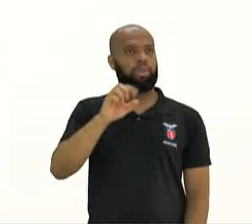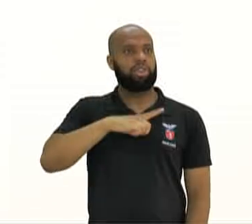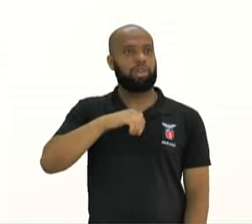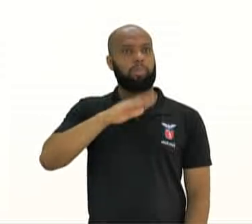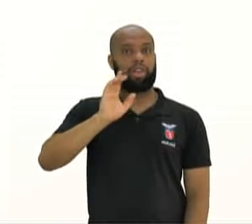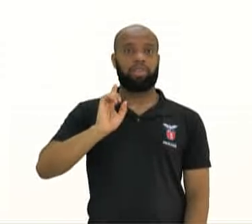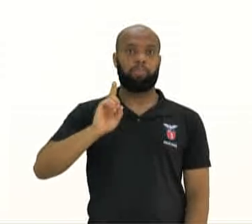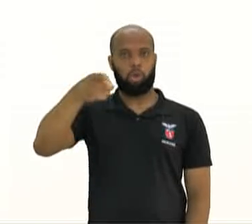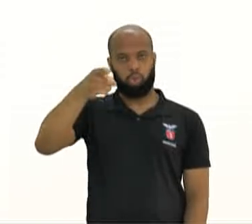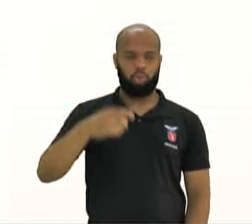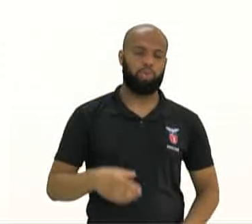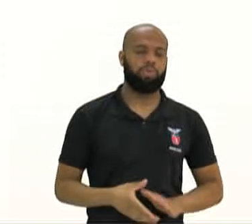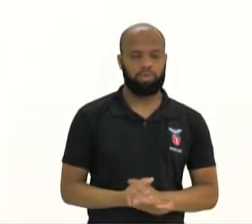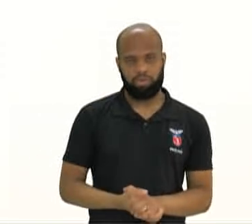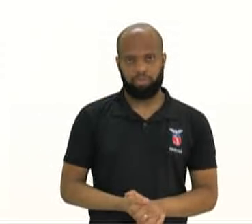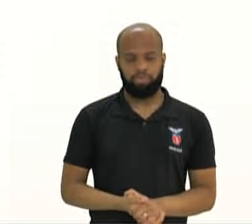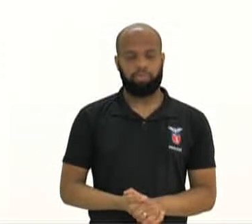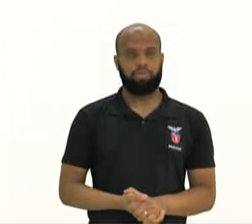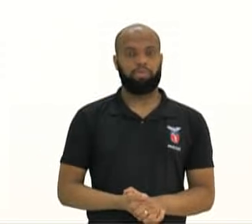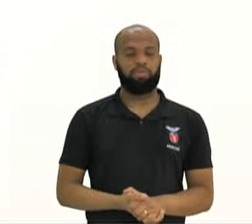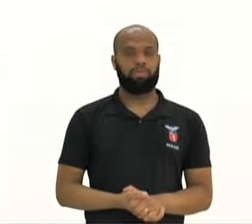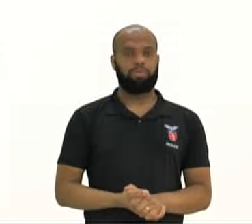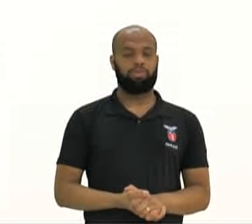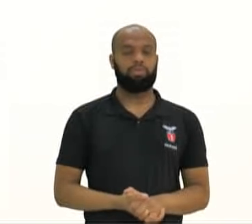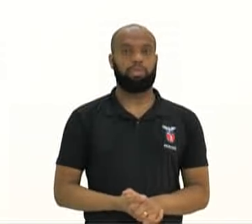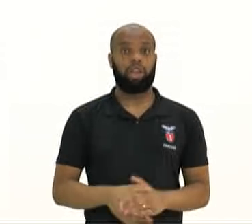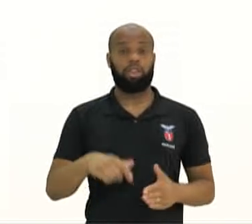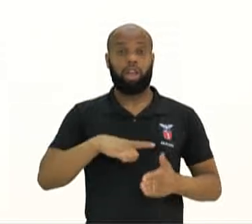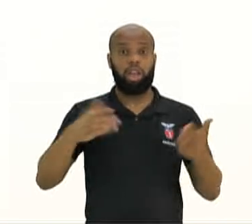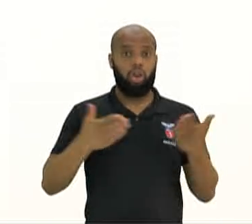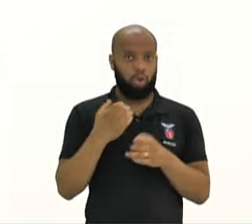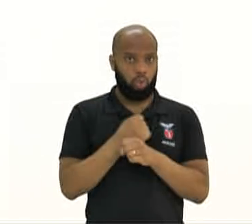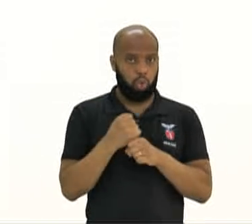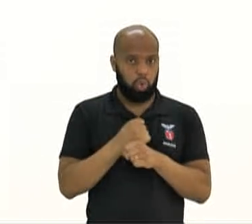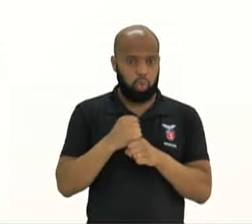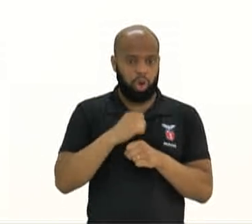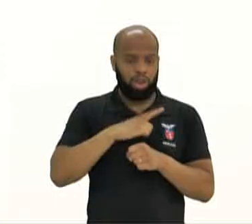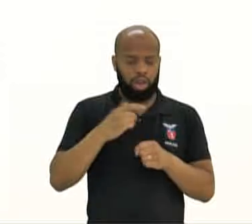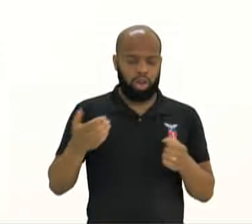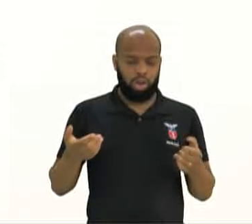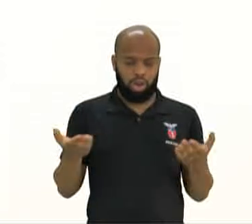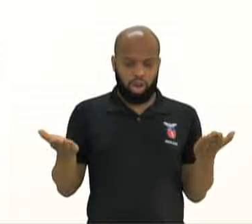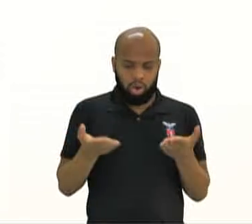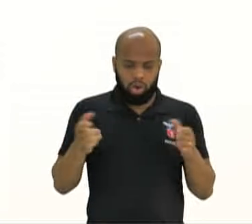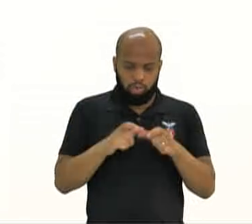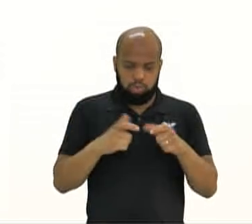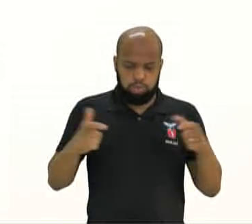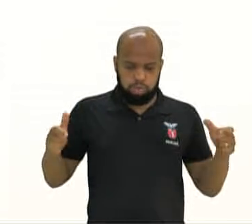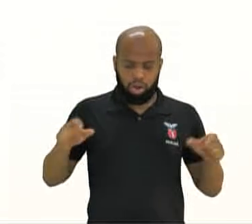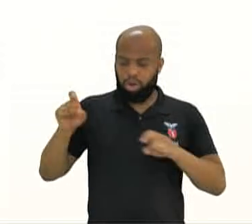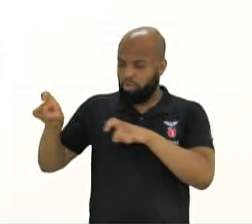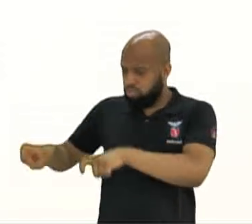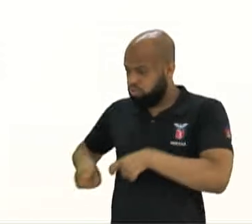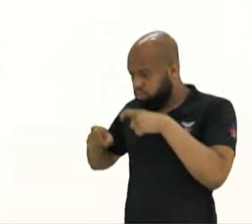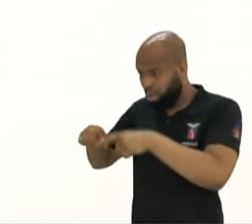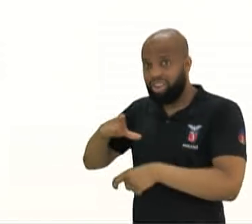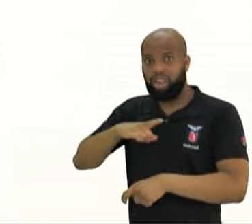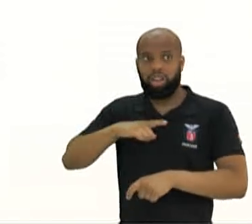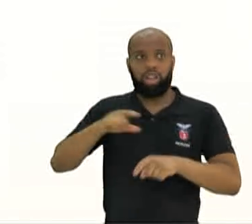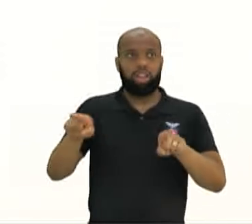mais de 1.000 animais. Nos últimos anos também vem crescendo o número de fazendas com rebanhos maiores